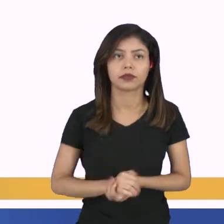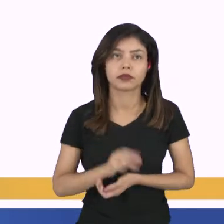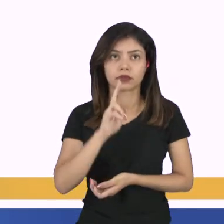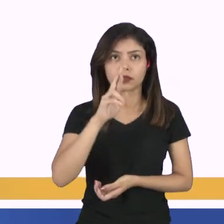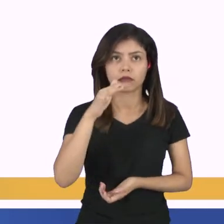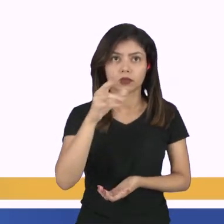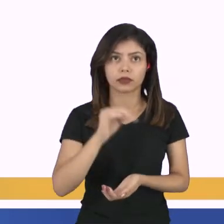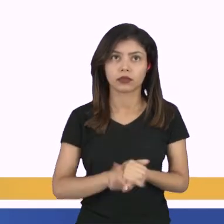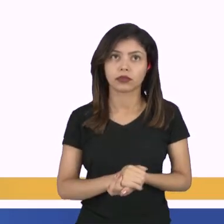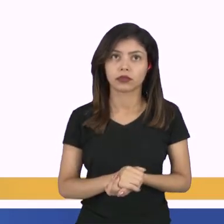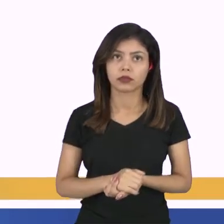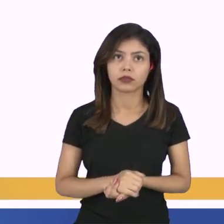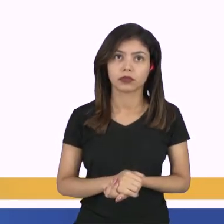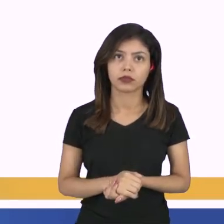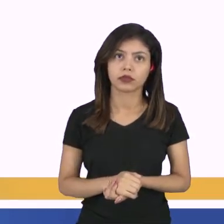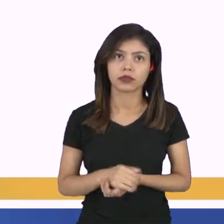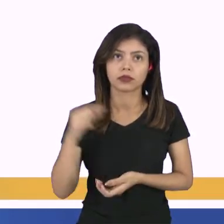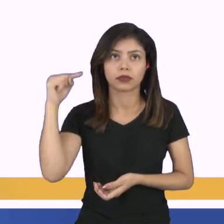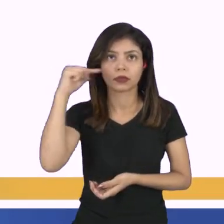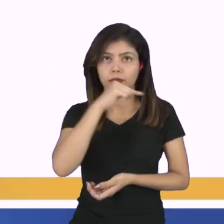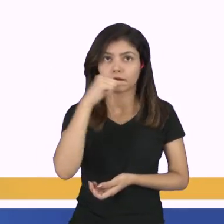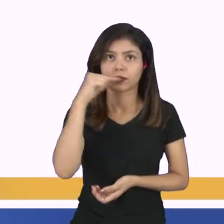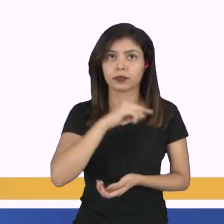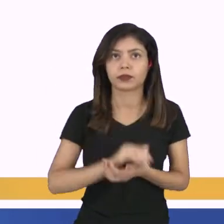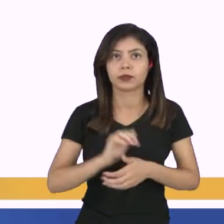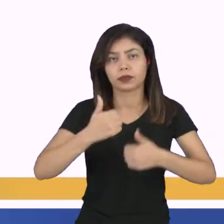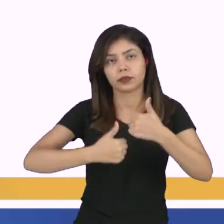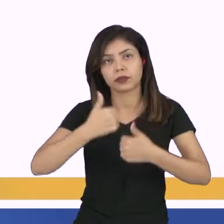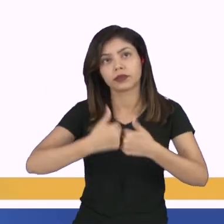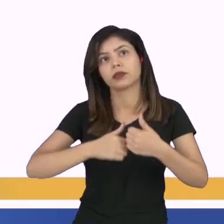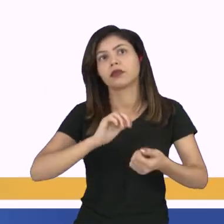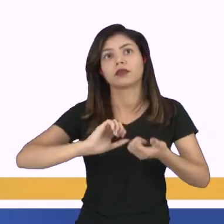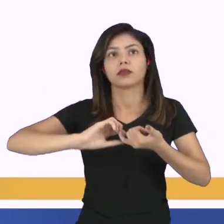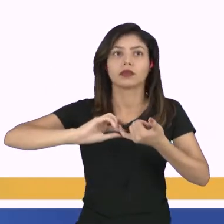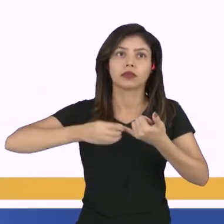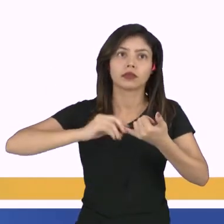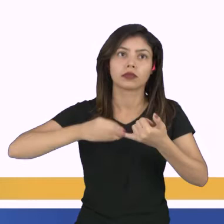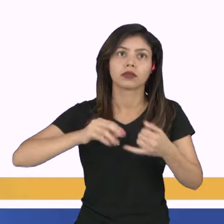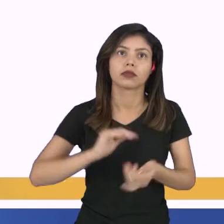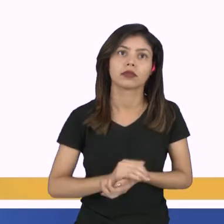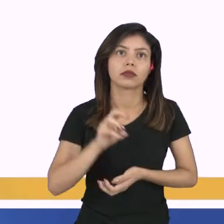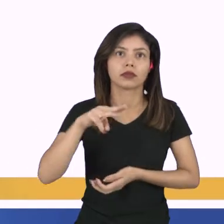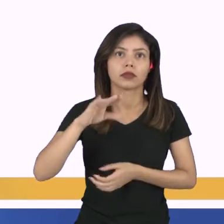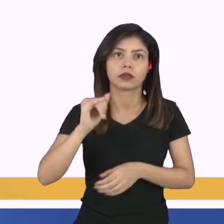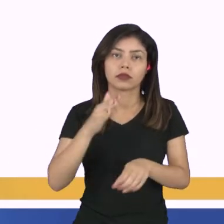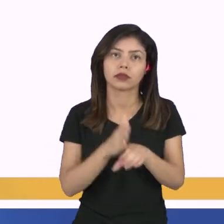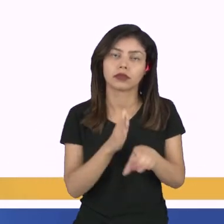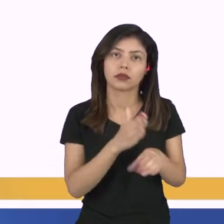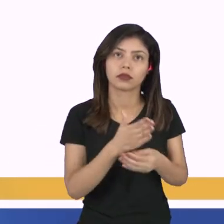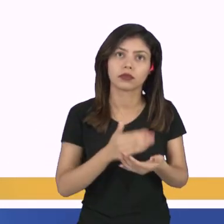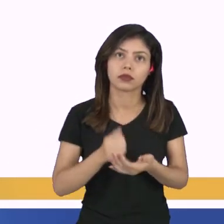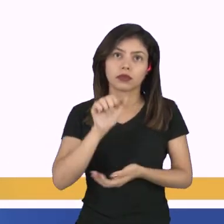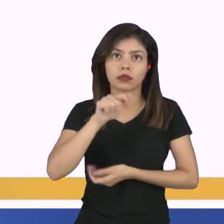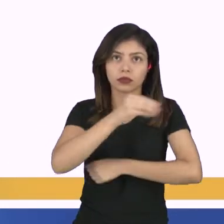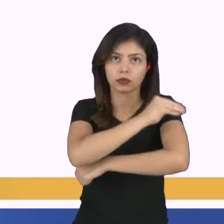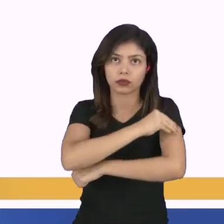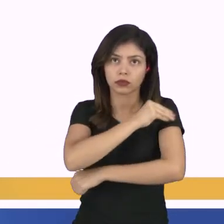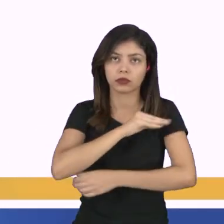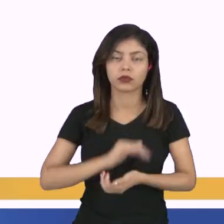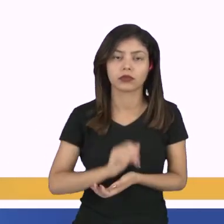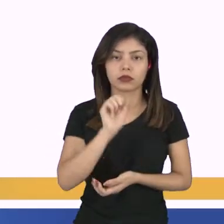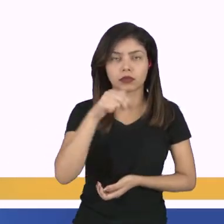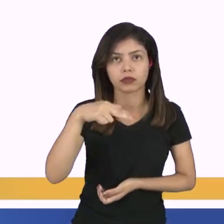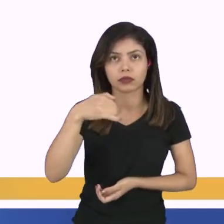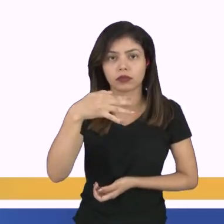a cana-de-açúcar, o feijão, o pimentão, chicória, mamão, abobrinha, algodão e ameixa,